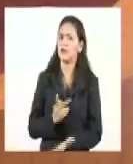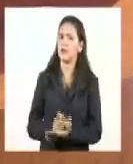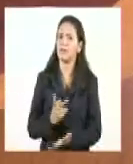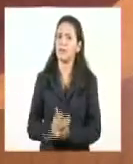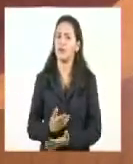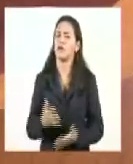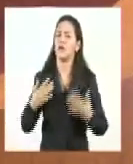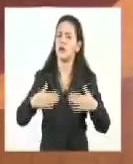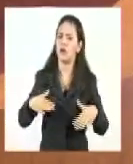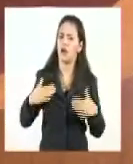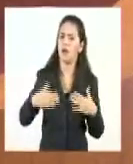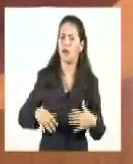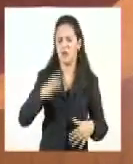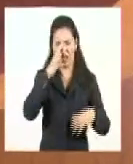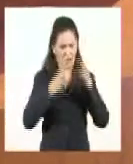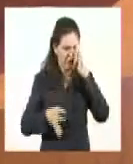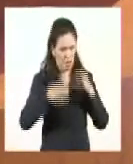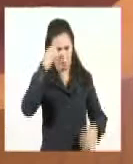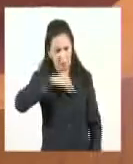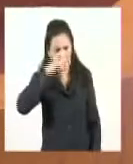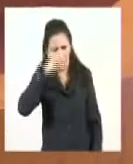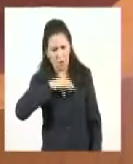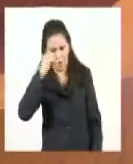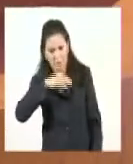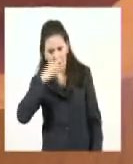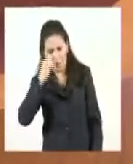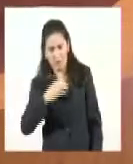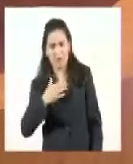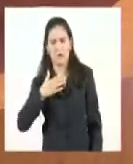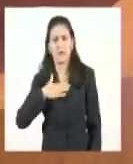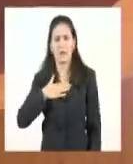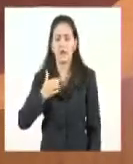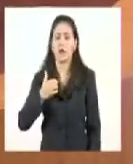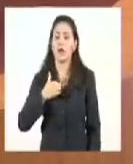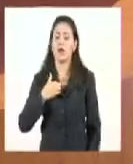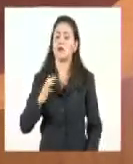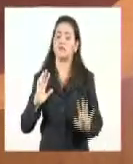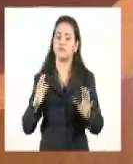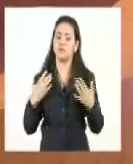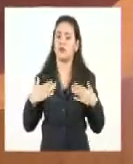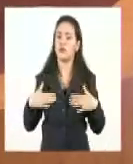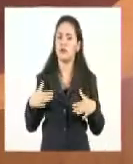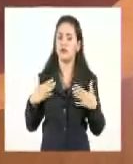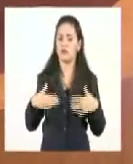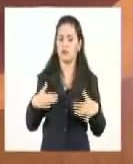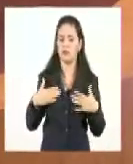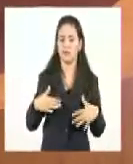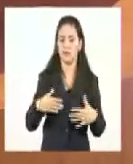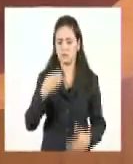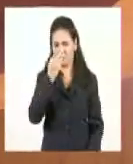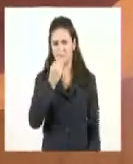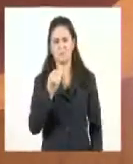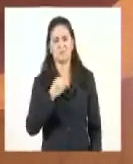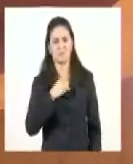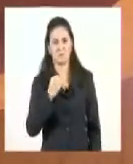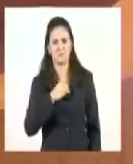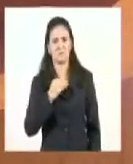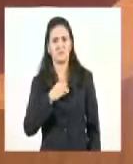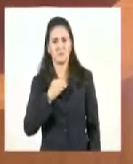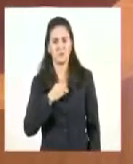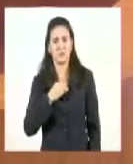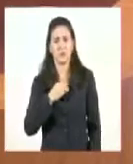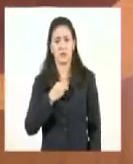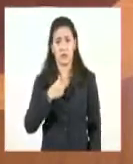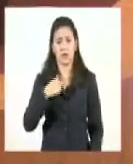falas grosseiras, de baixo nível, onde não só me menosprezam como